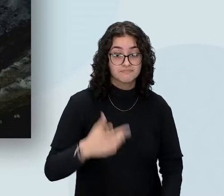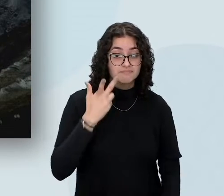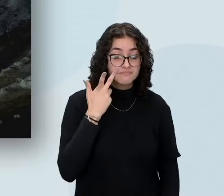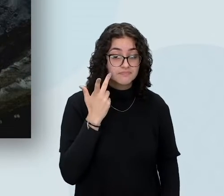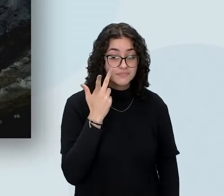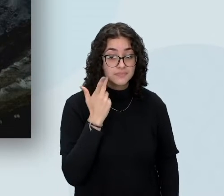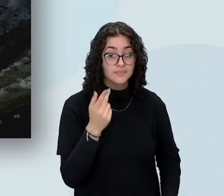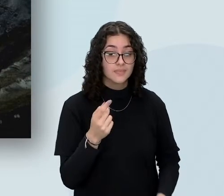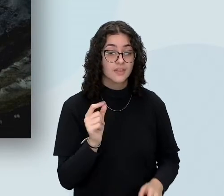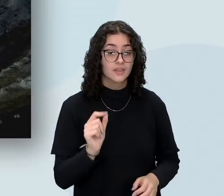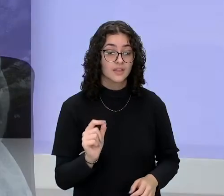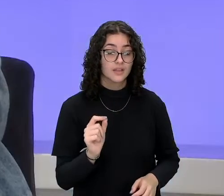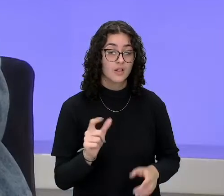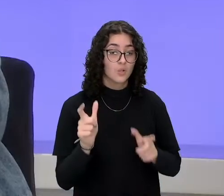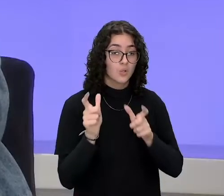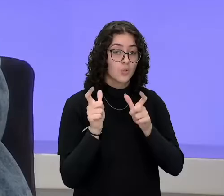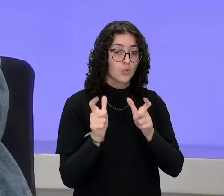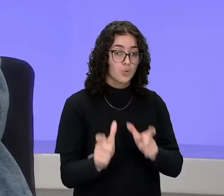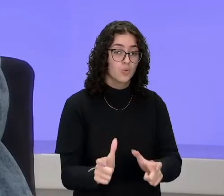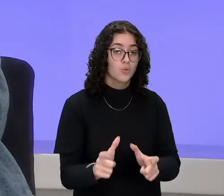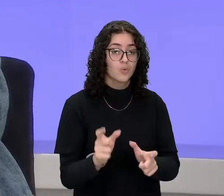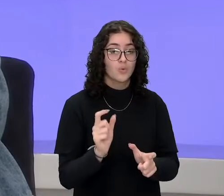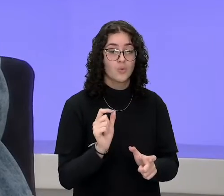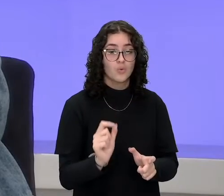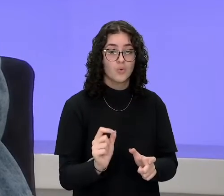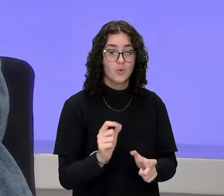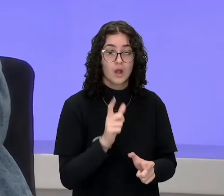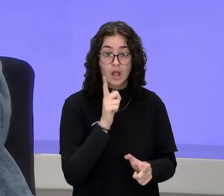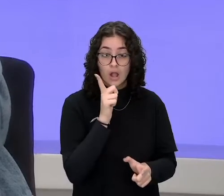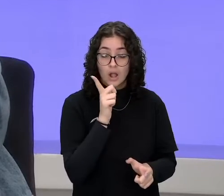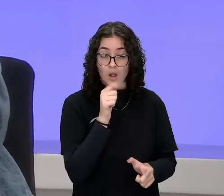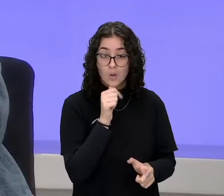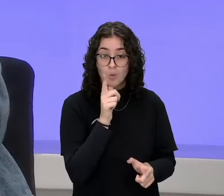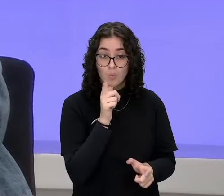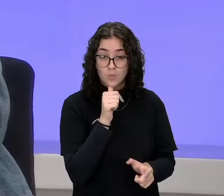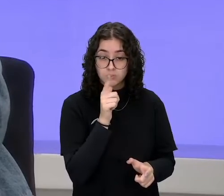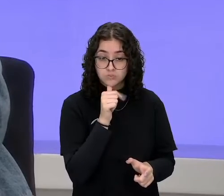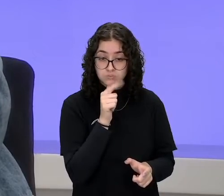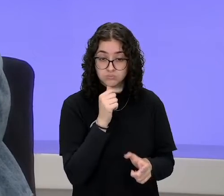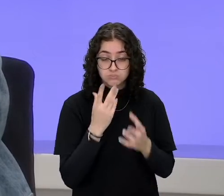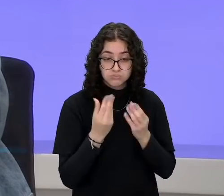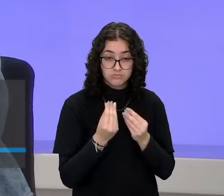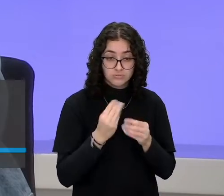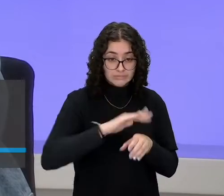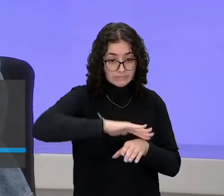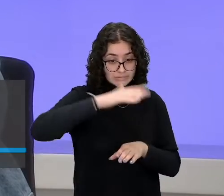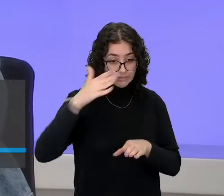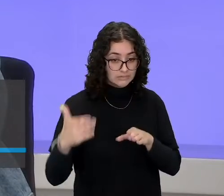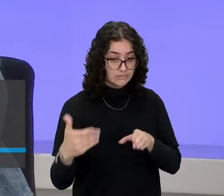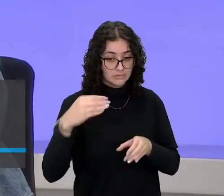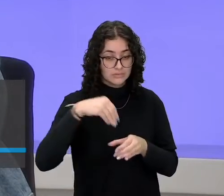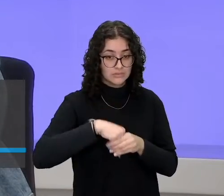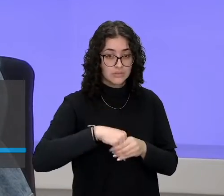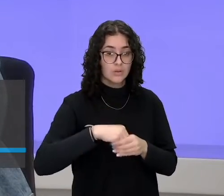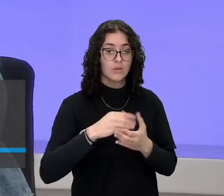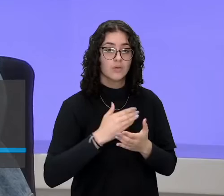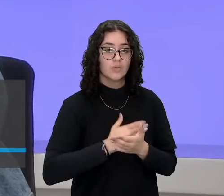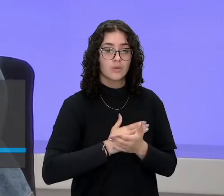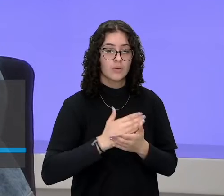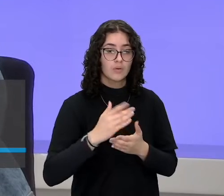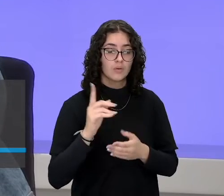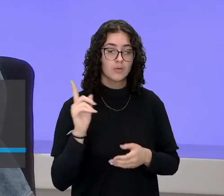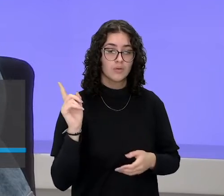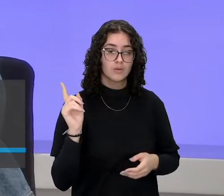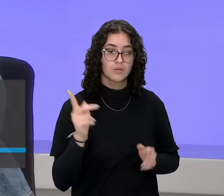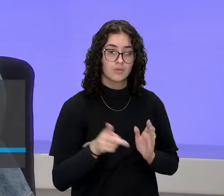elas crescem mais em regiões onde tem bastante água, né? A água fica empoçada e aí você tem cristalizações